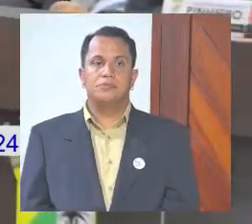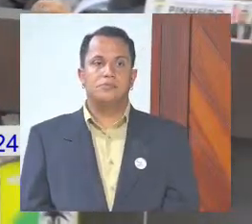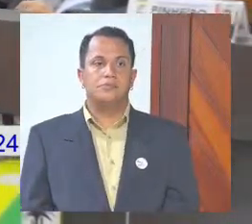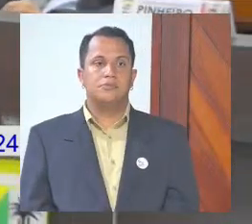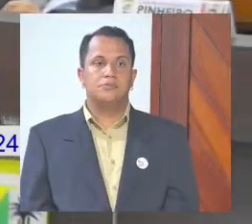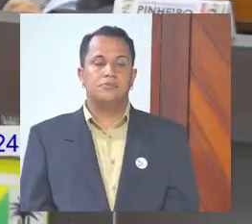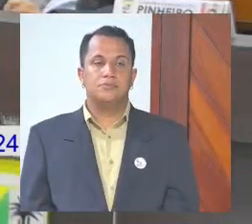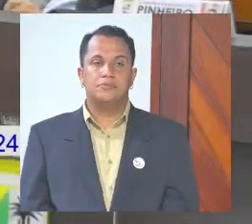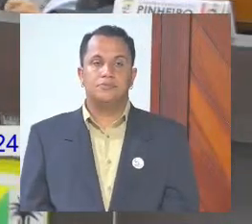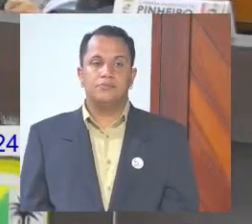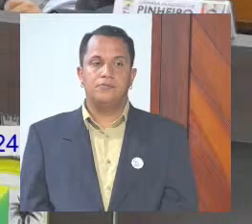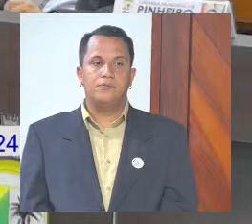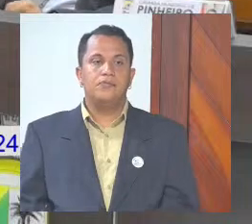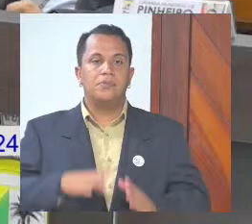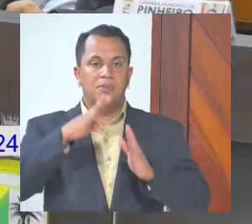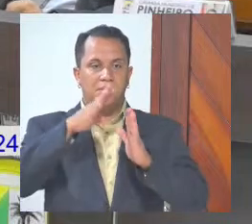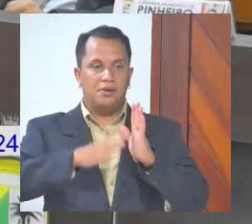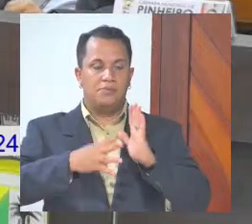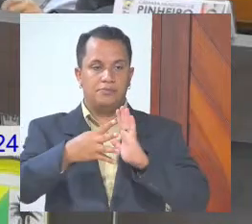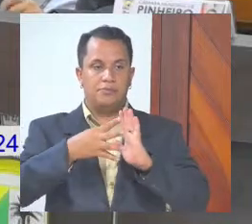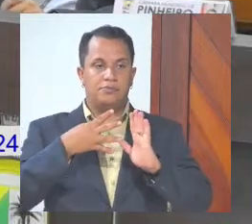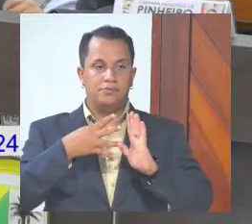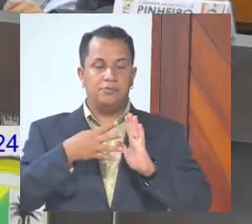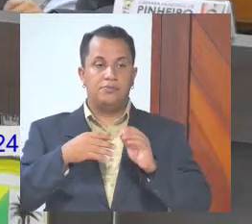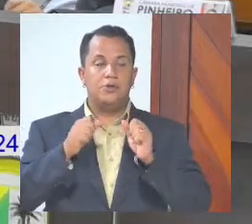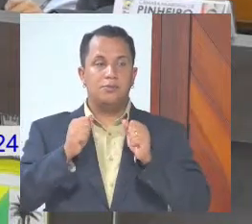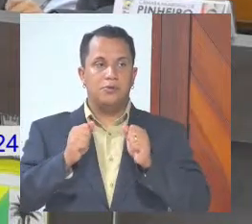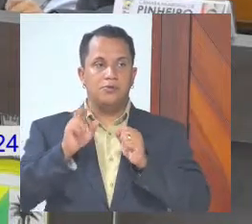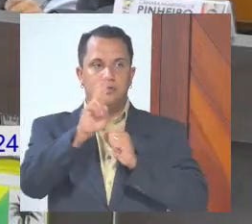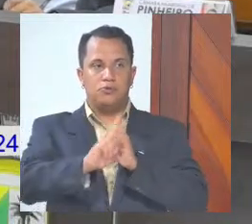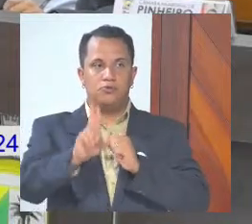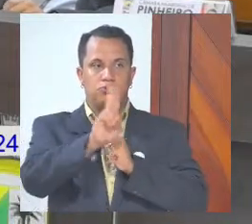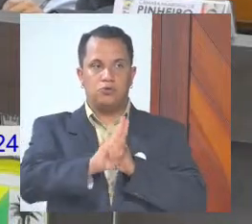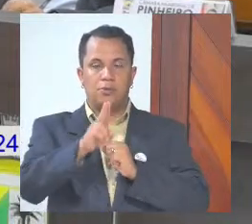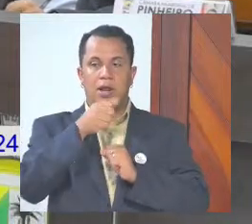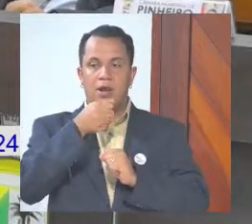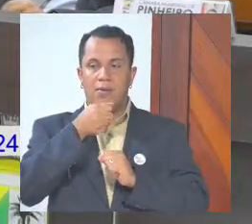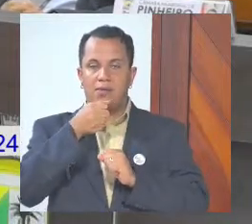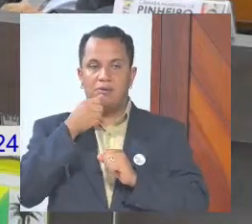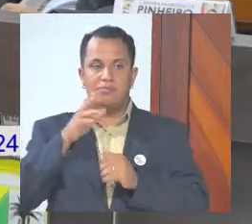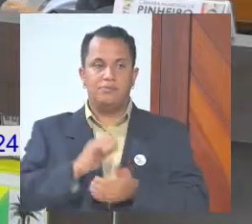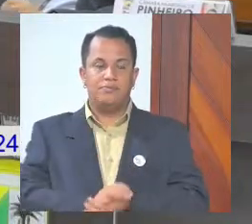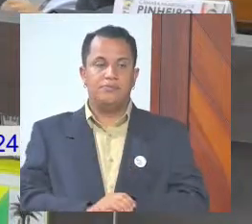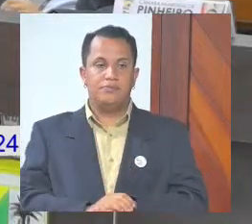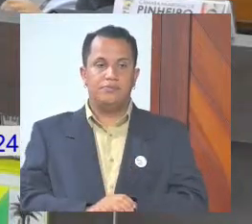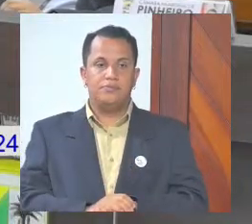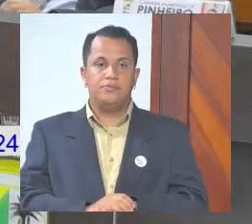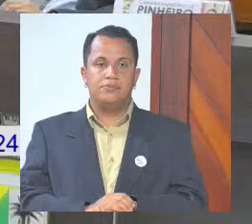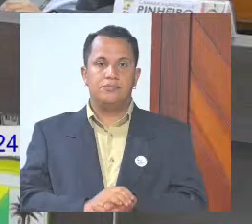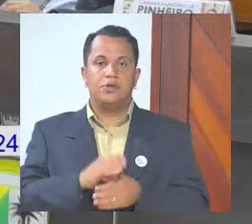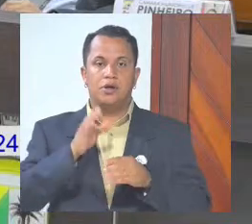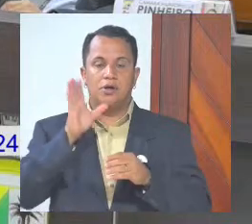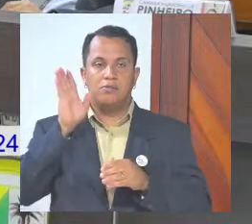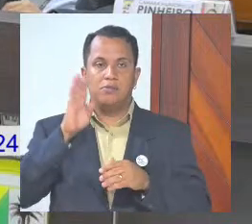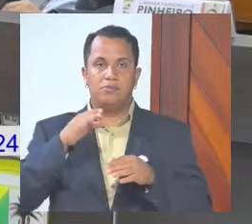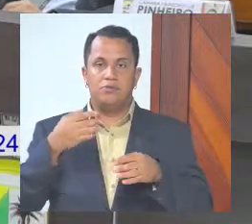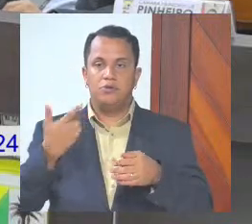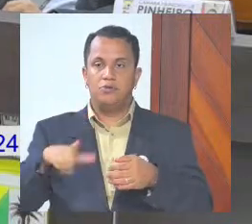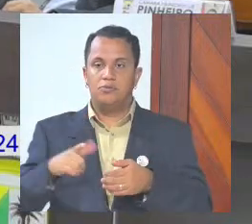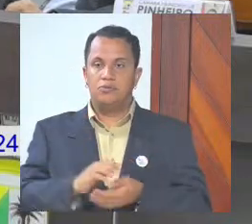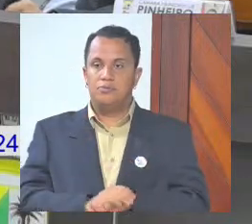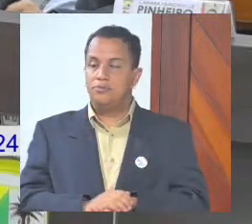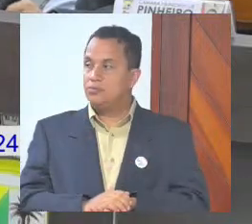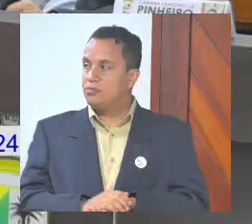Está definido o bloco, vereador Ednildo. Vossa Excelência já está autorizado para usar hoje. No grande expediente não tem nenhum, no